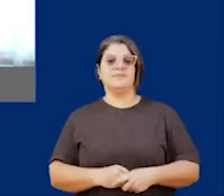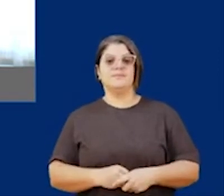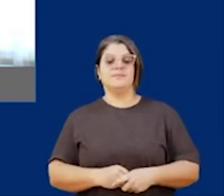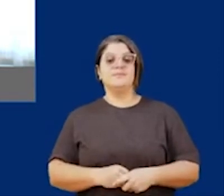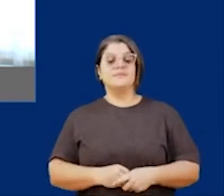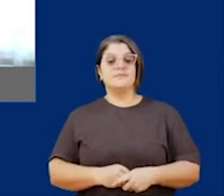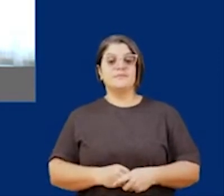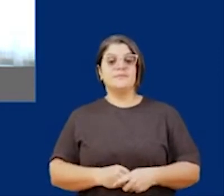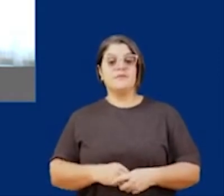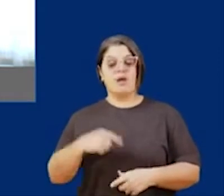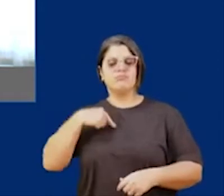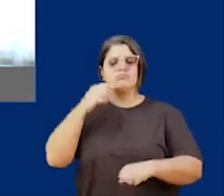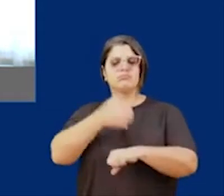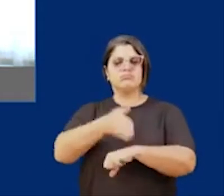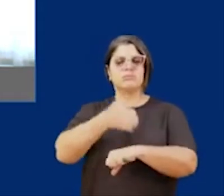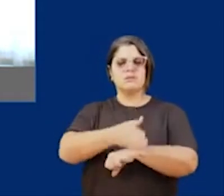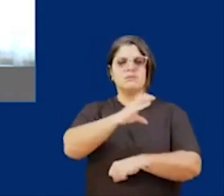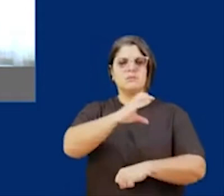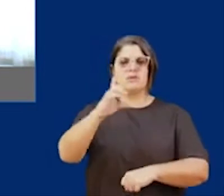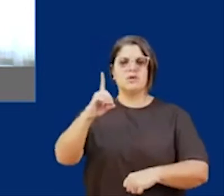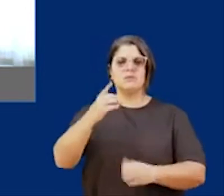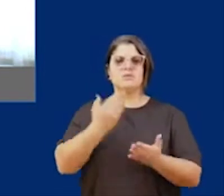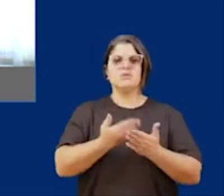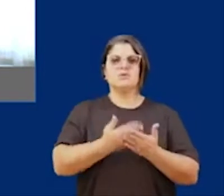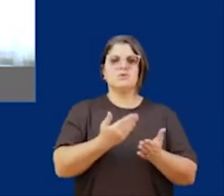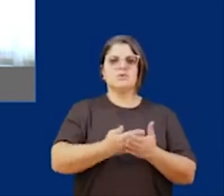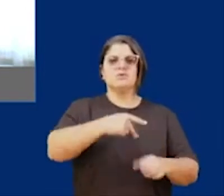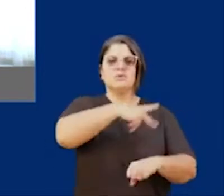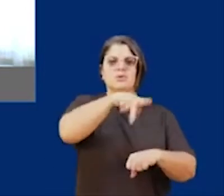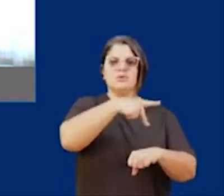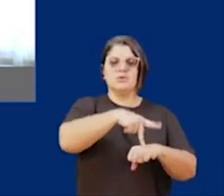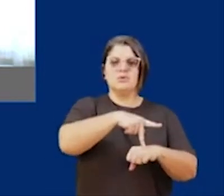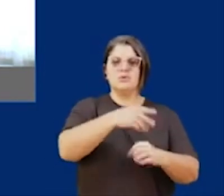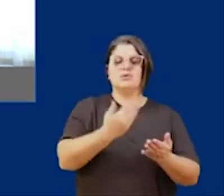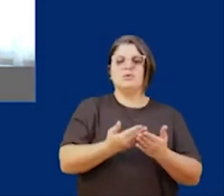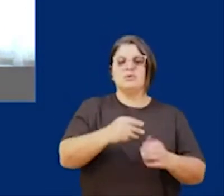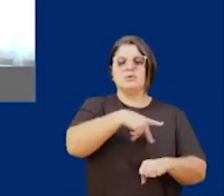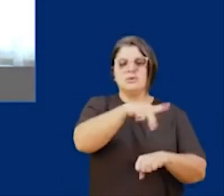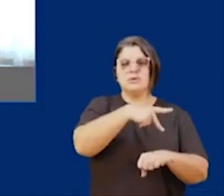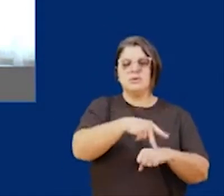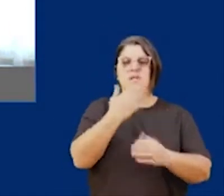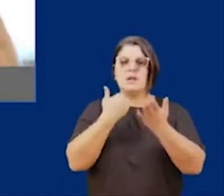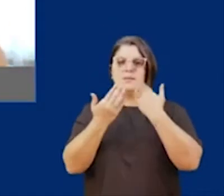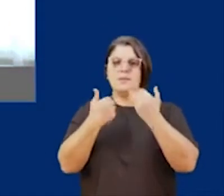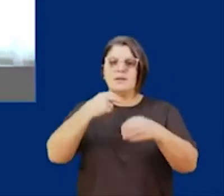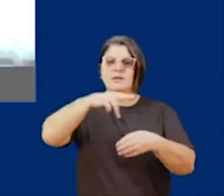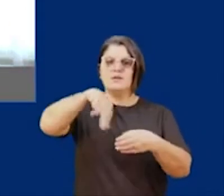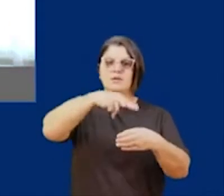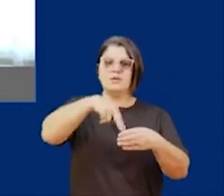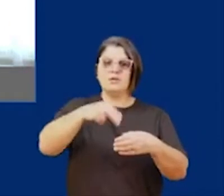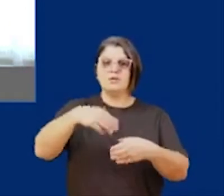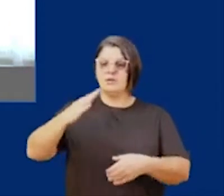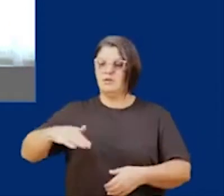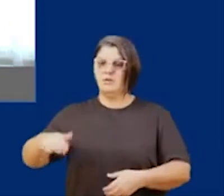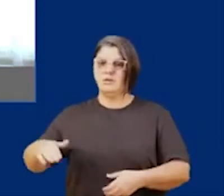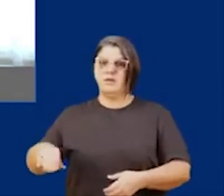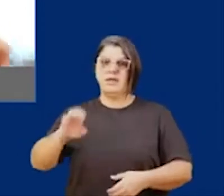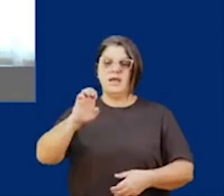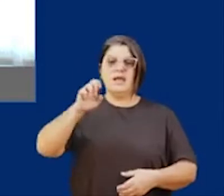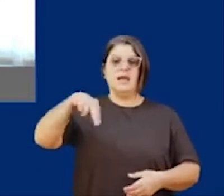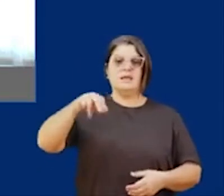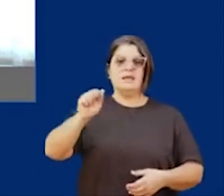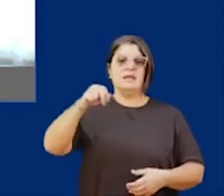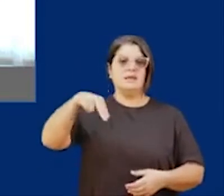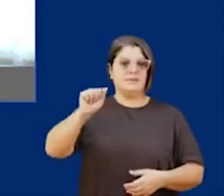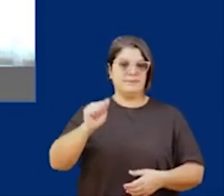eu participo, né, da coordenação de um estudo nacional que se chama Estudo Nacional de Alimentação e Nutrição Infantil, a sigla se chama ENANI. A gente